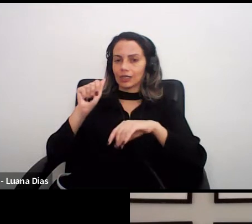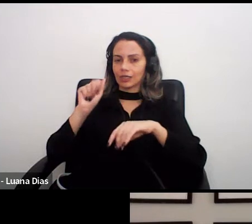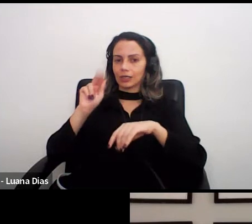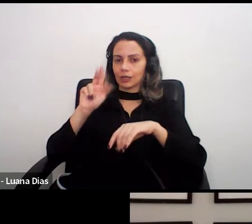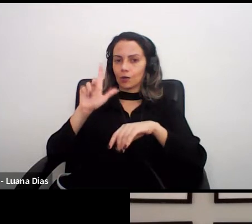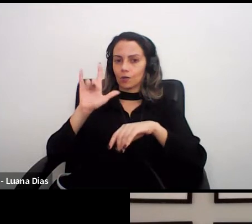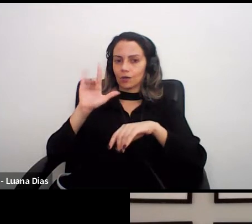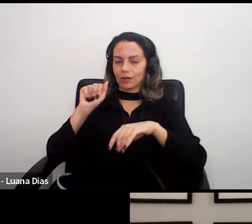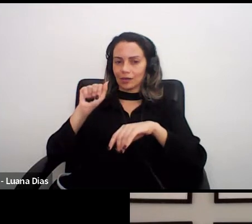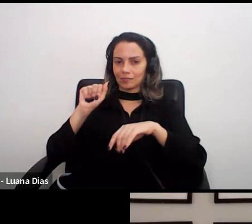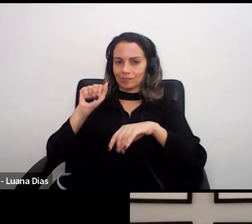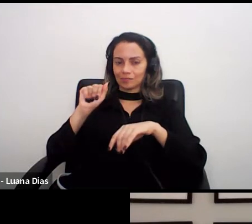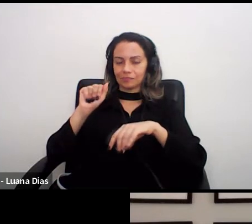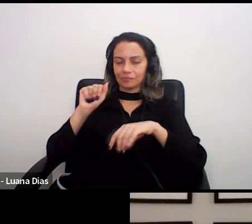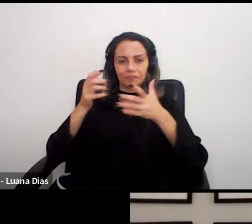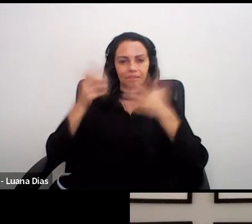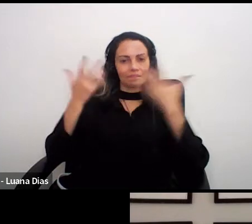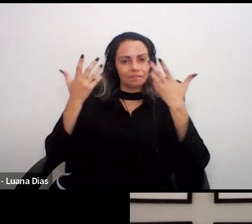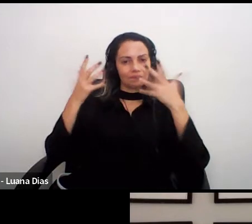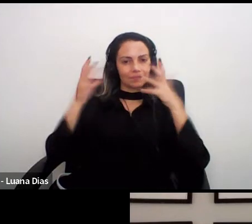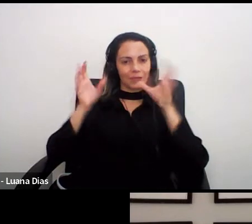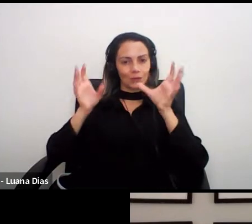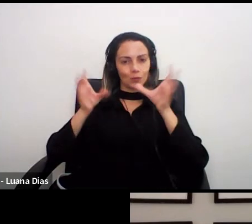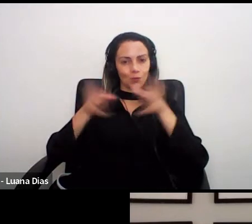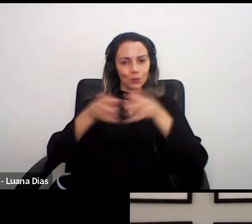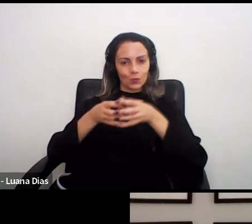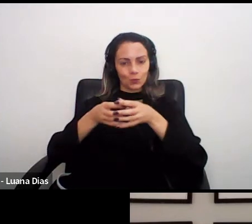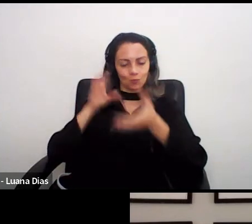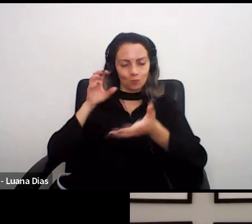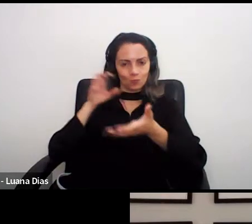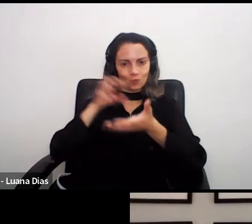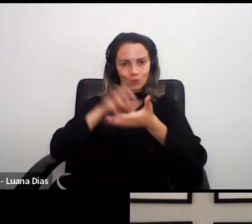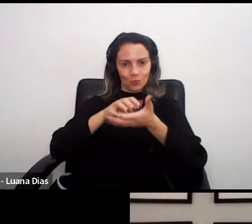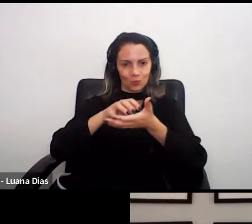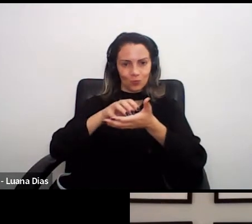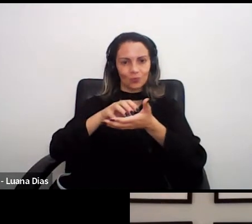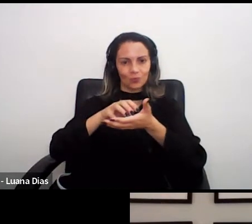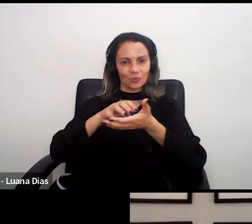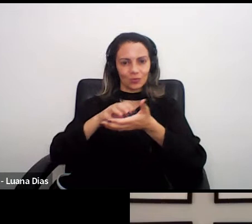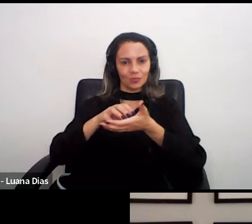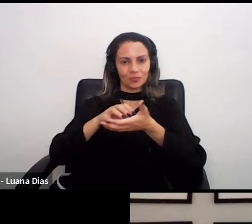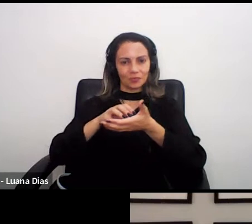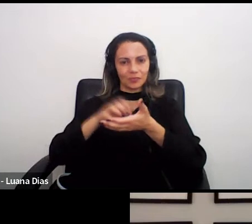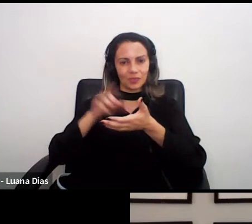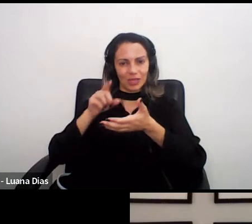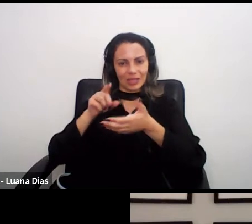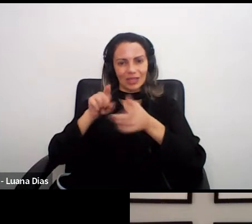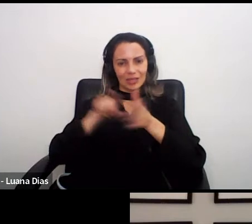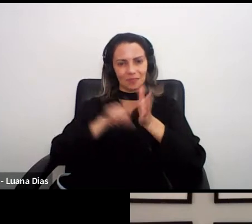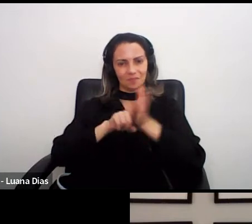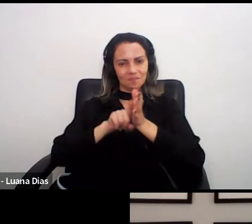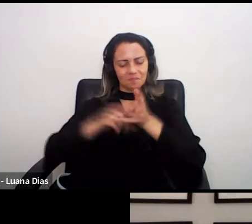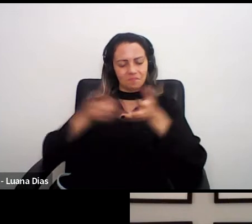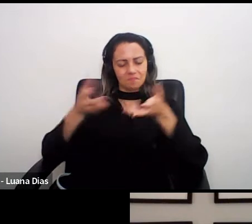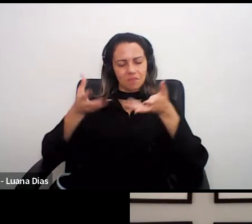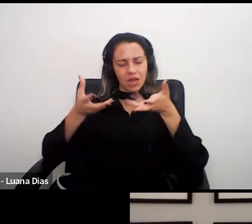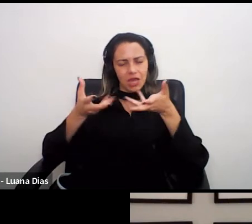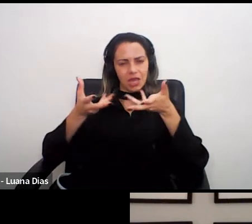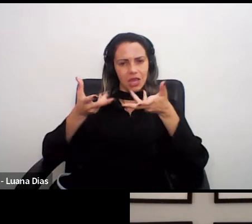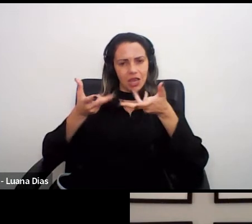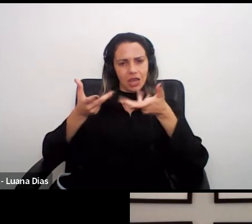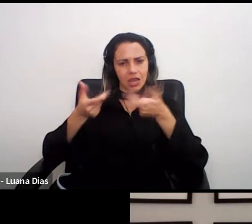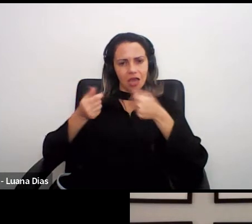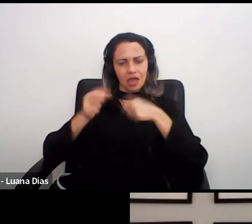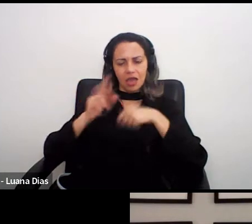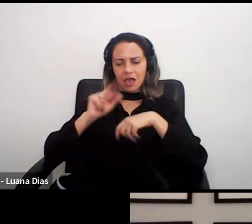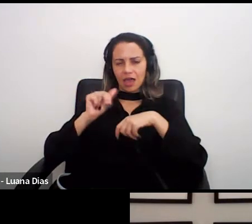aí ao núcleo do PEPAS pelo trabalho maravilhoso, doutora Rafaela. Que